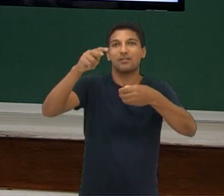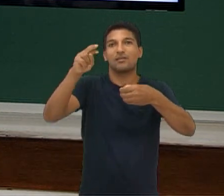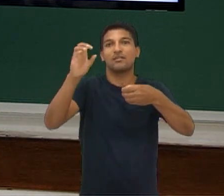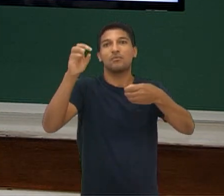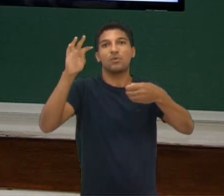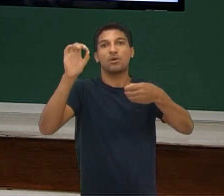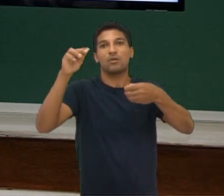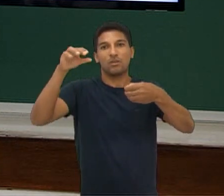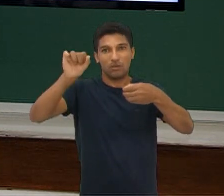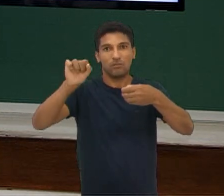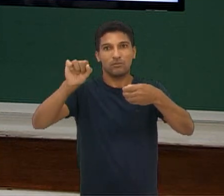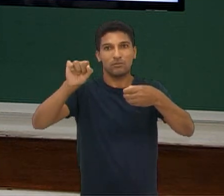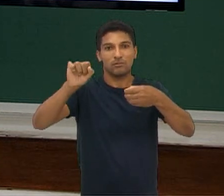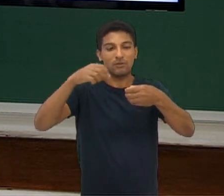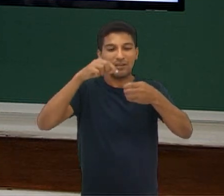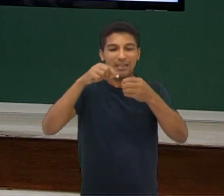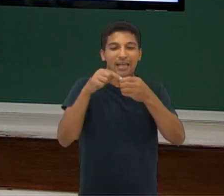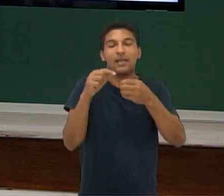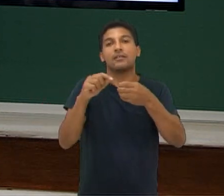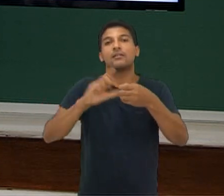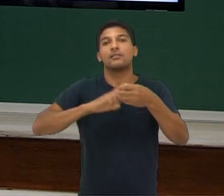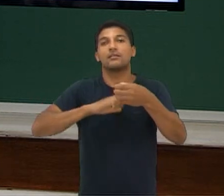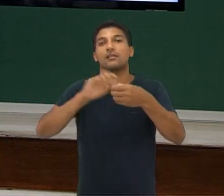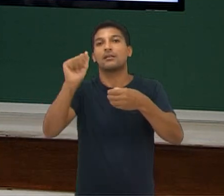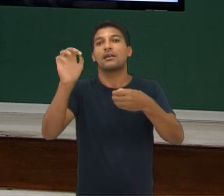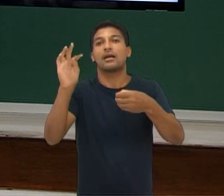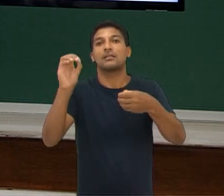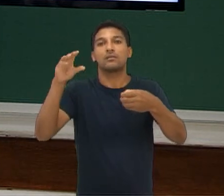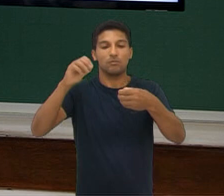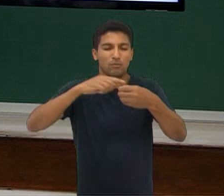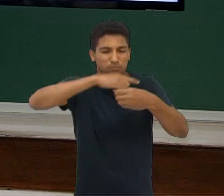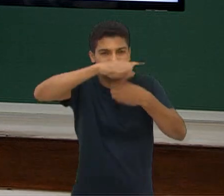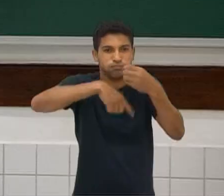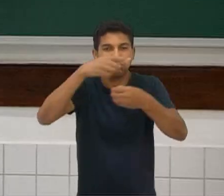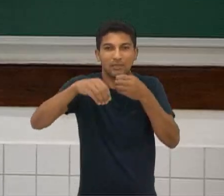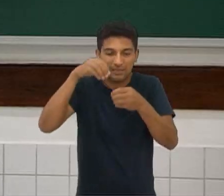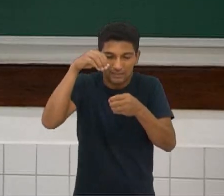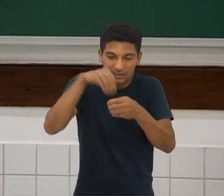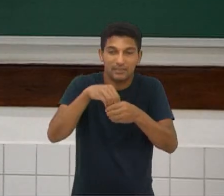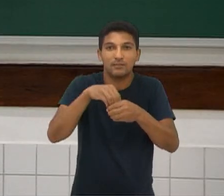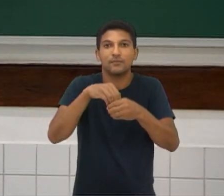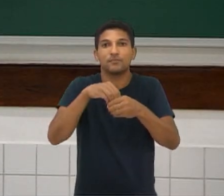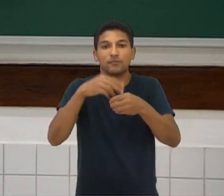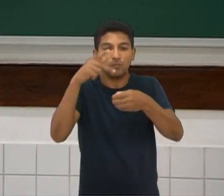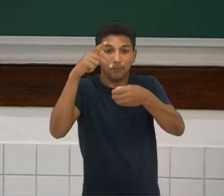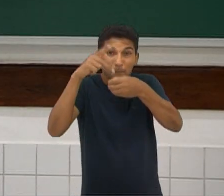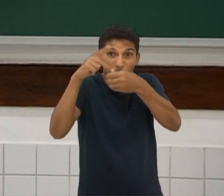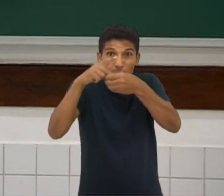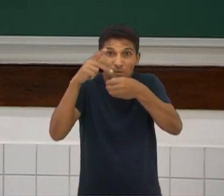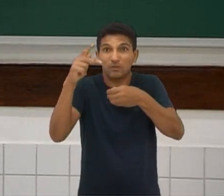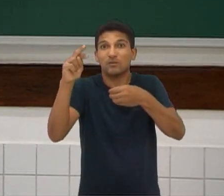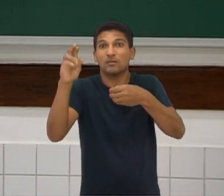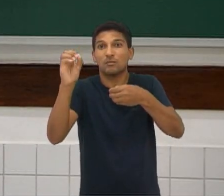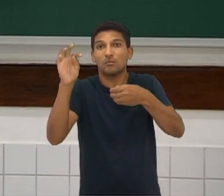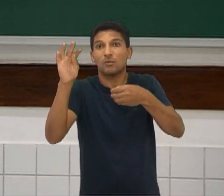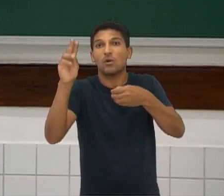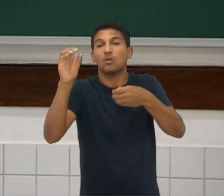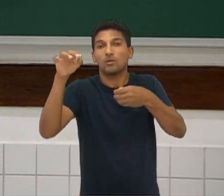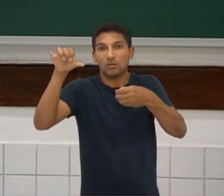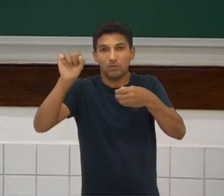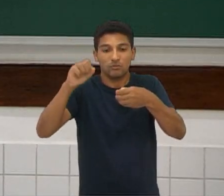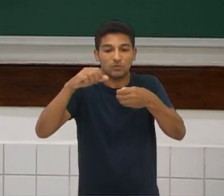prótons é a identidade do átomo, é o RG do meu átomo. Se eu estou mudando esse número de prótons, se eu estou mudando o número